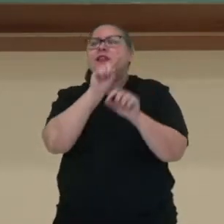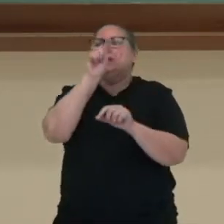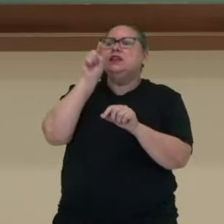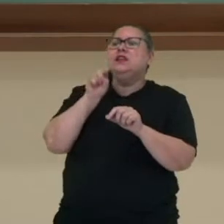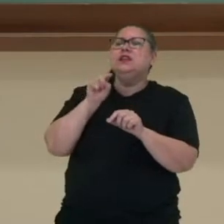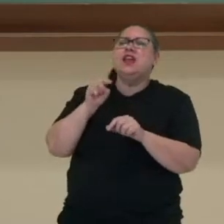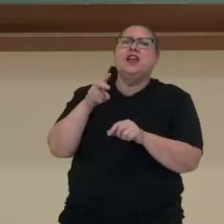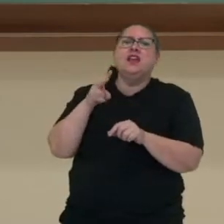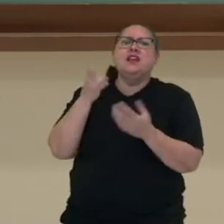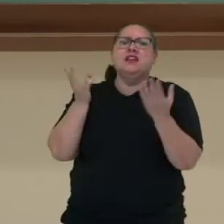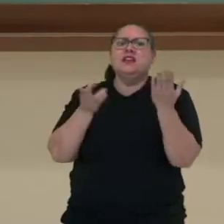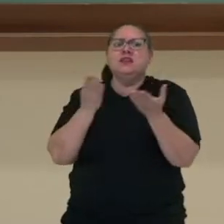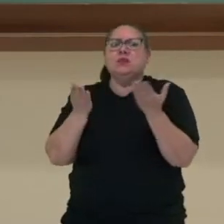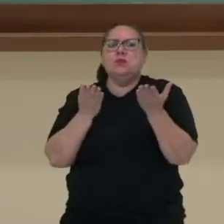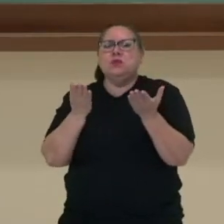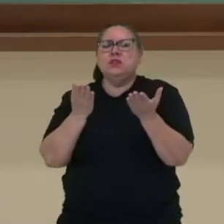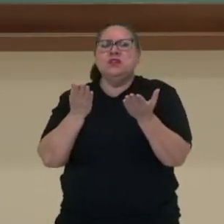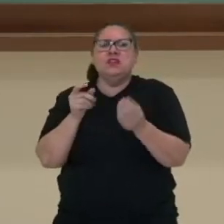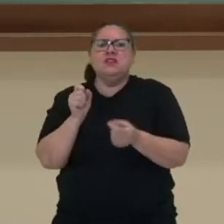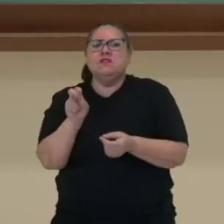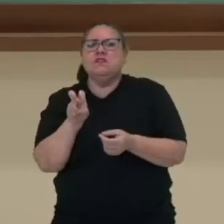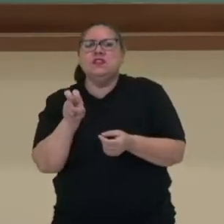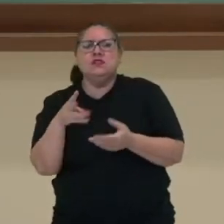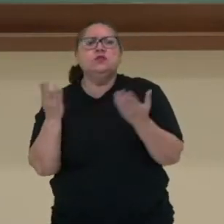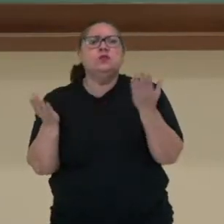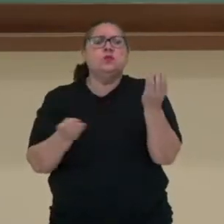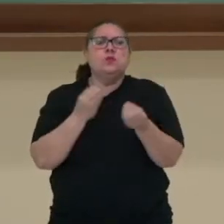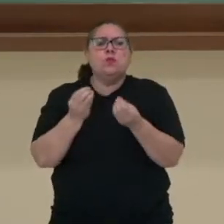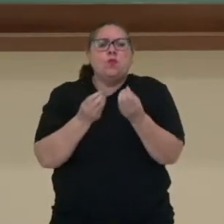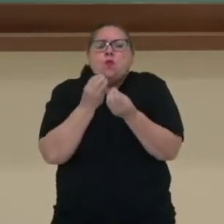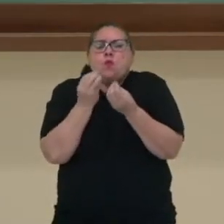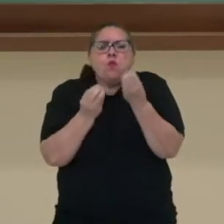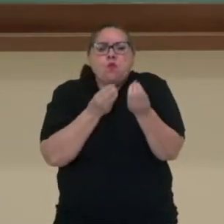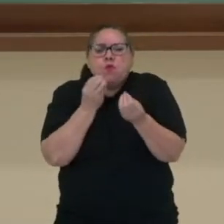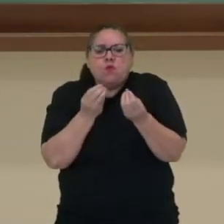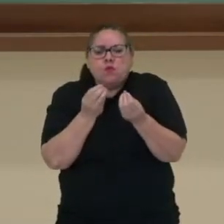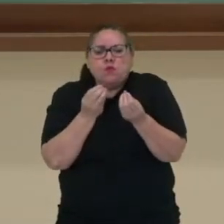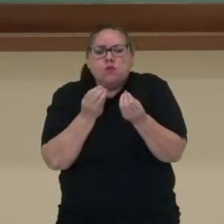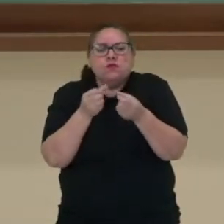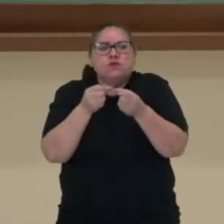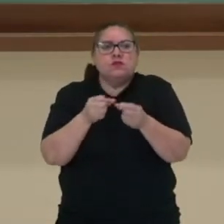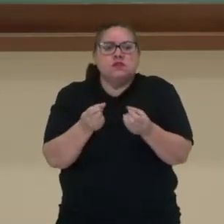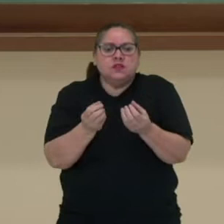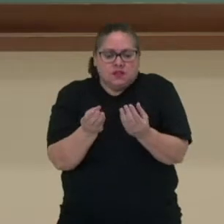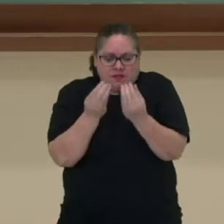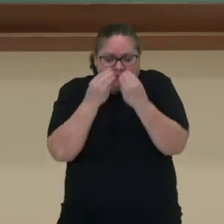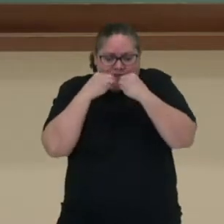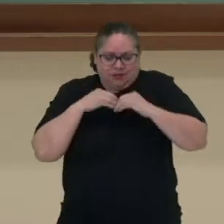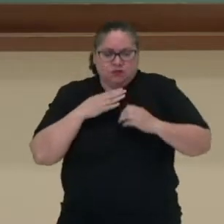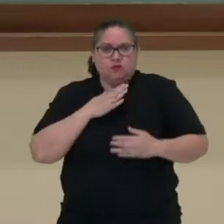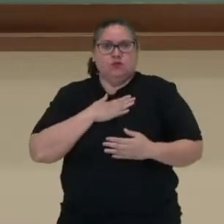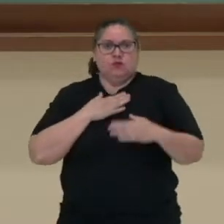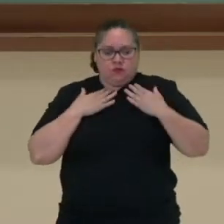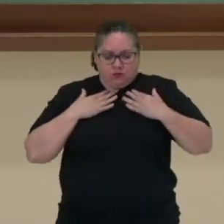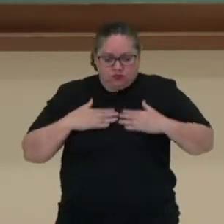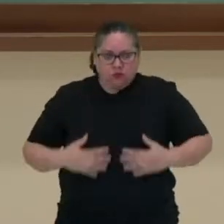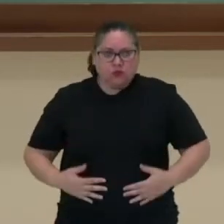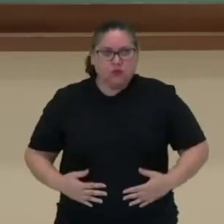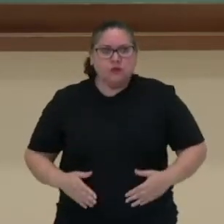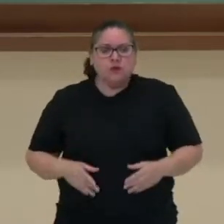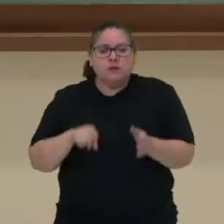vírus? O que é o vírus? E como esse vírus se comporta no nosso organismo? E a